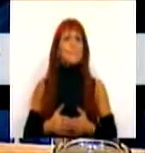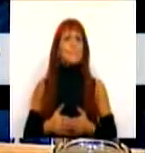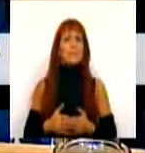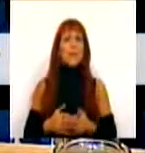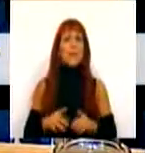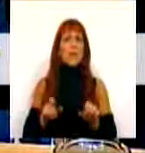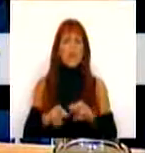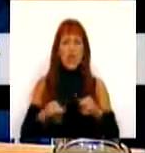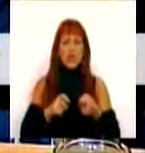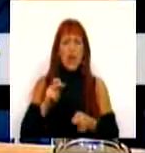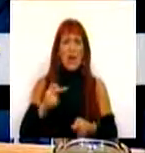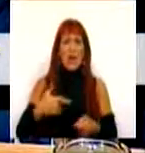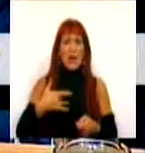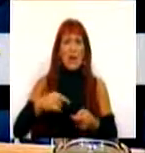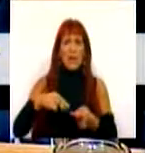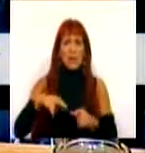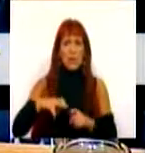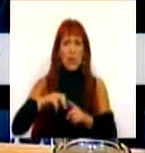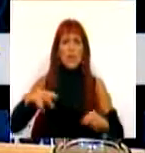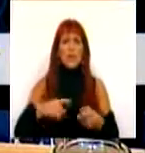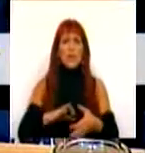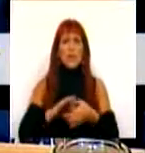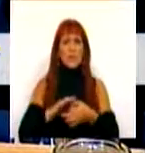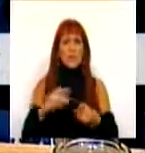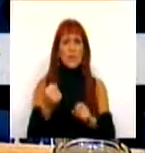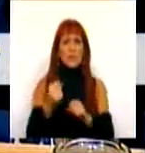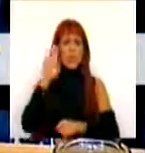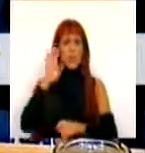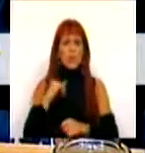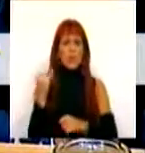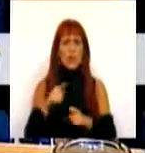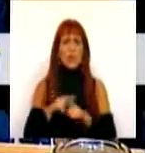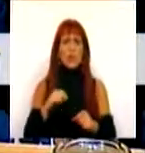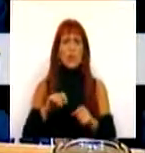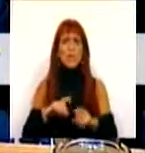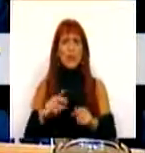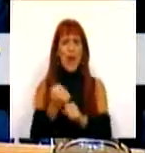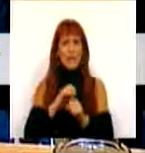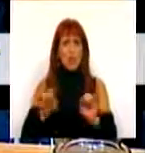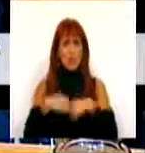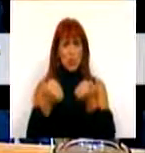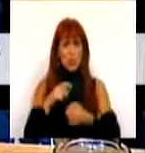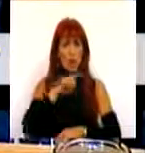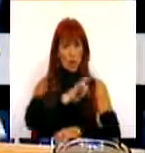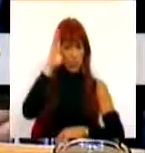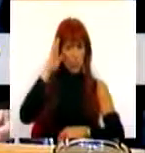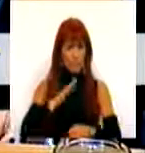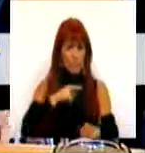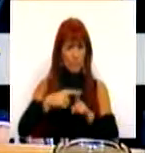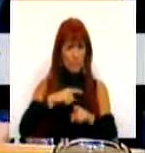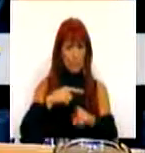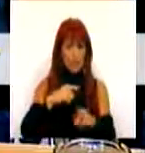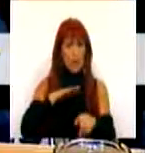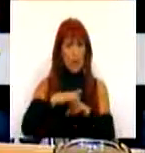no quadro da gestão da ADM, na sua relação colaboratório militar e com o Instituto de Ação Social das Forças Armadas. Estamos a falar de um impacto positivo de pelo